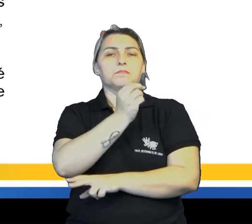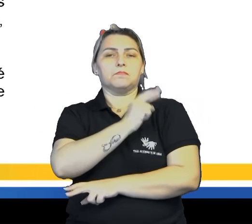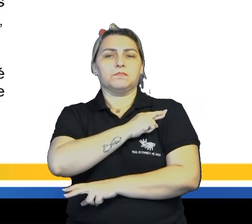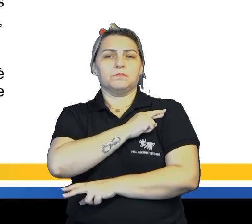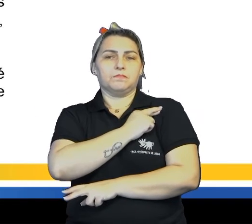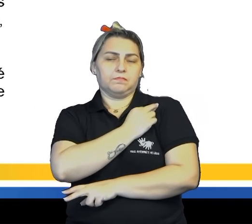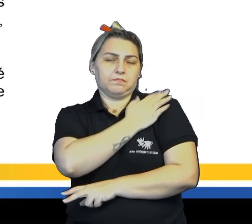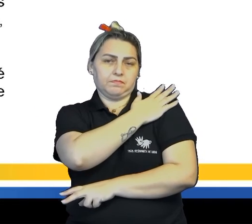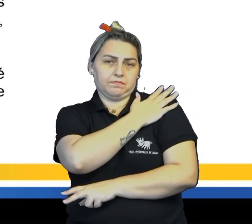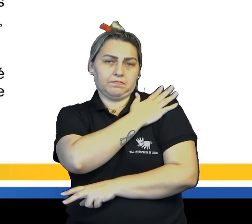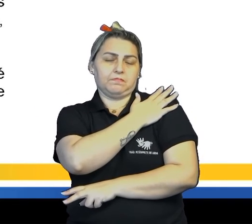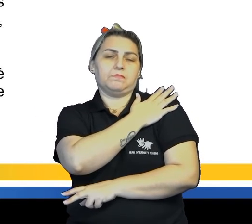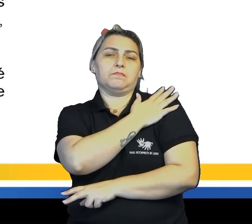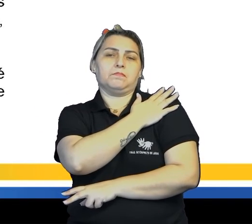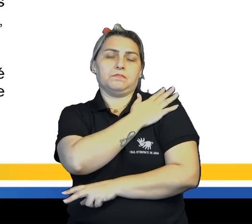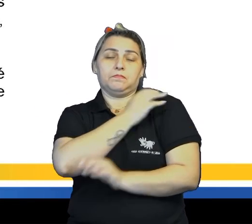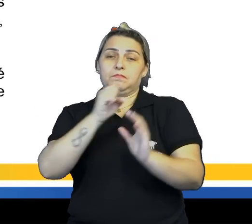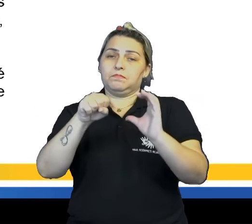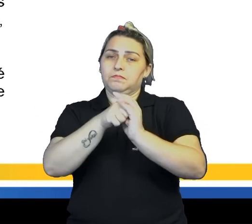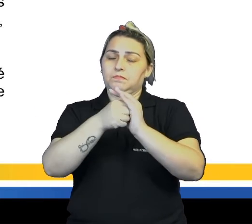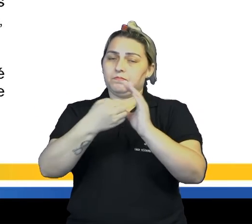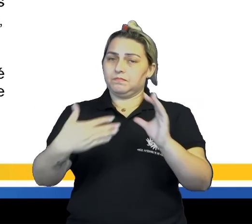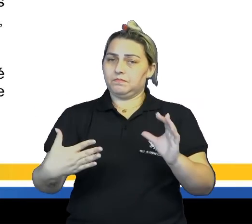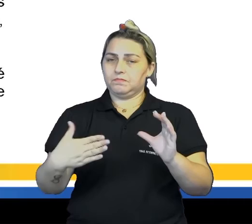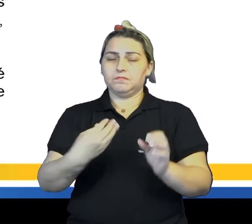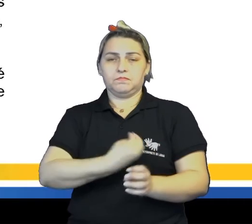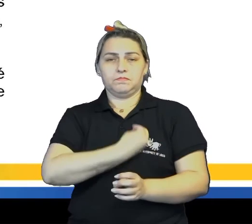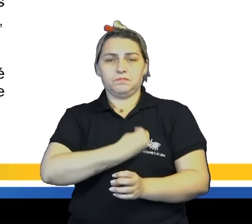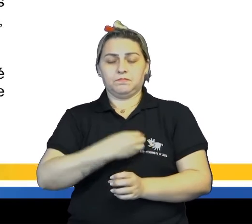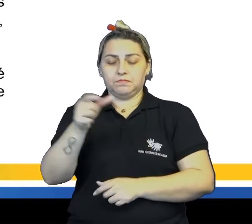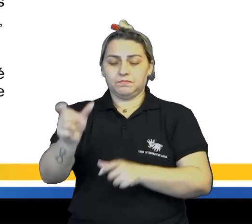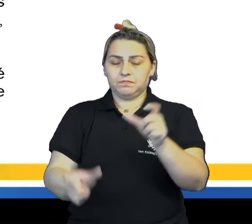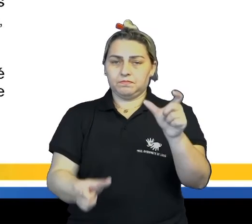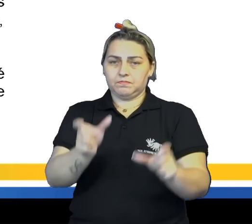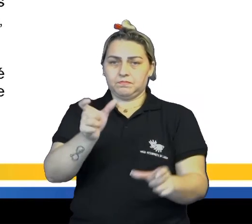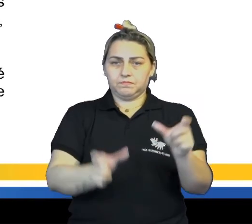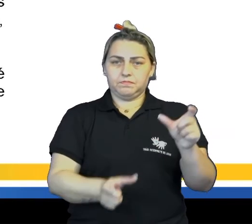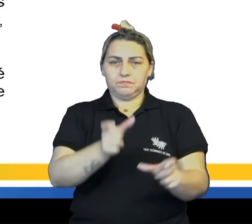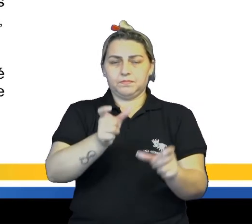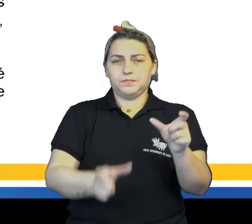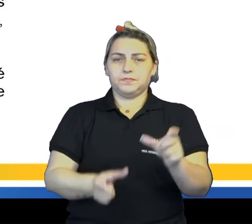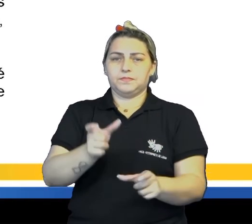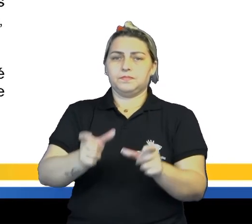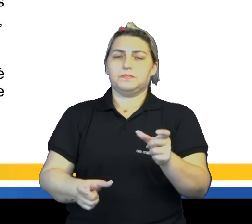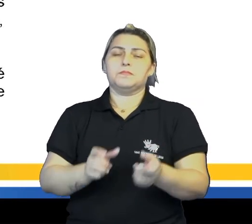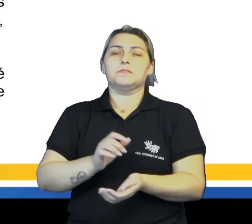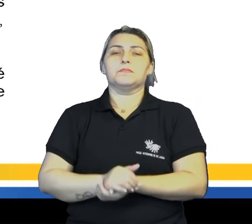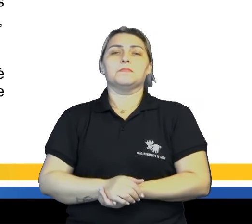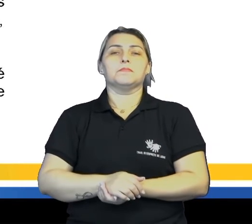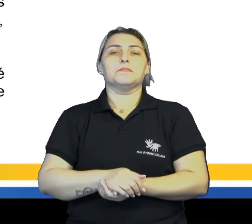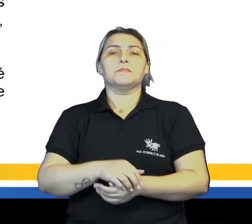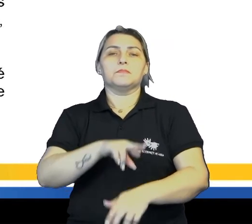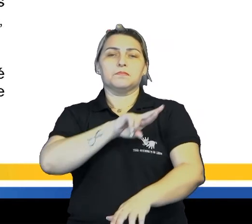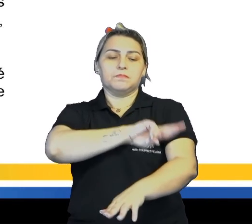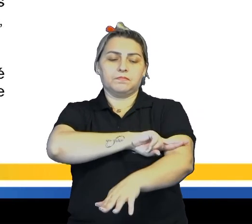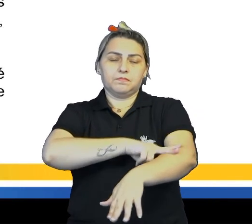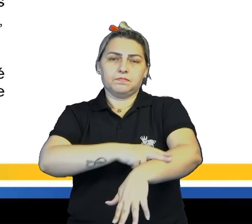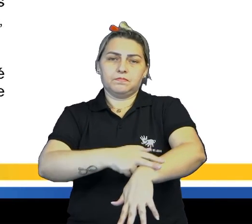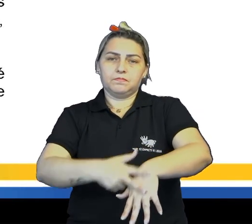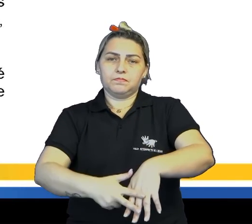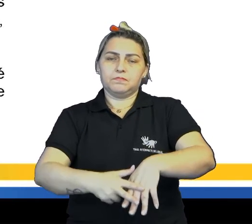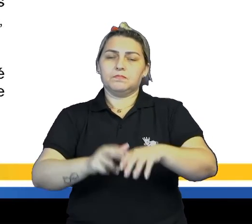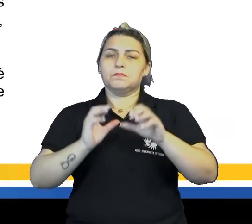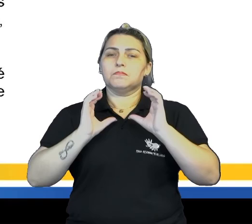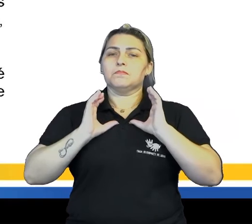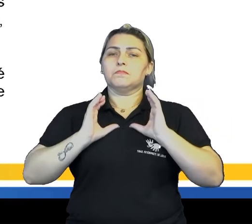raciais determinam características do convívio do sujeito, uma vez que é a raça que estabelece o